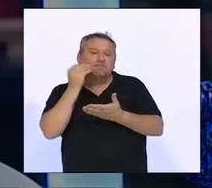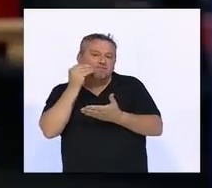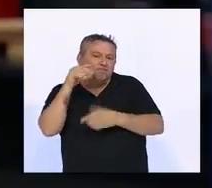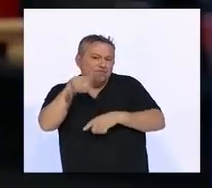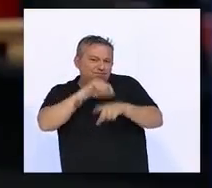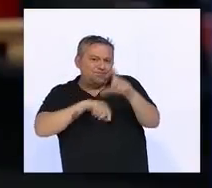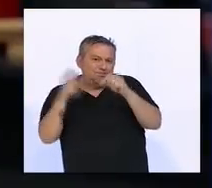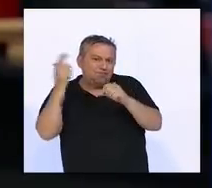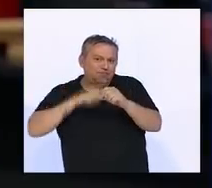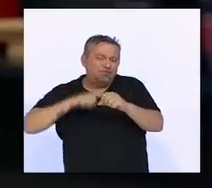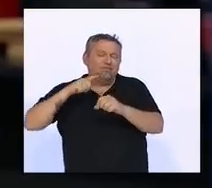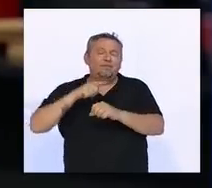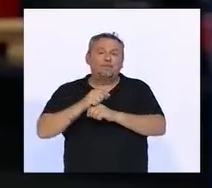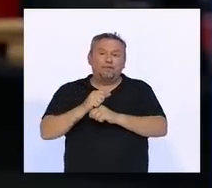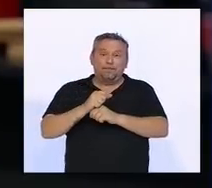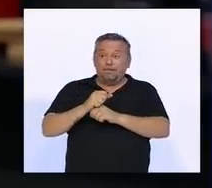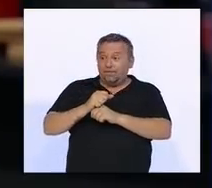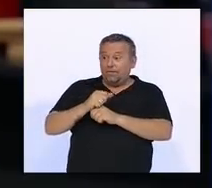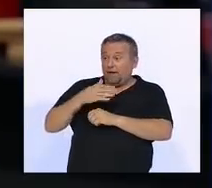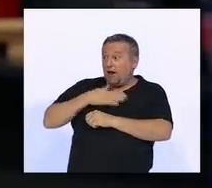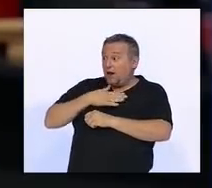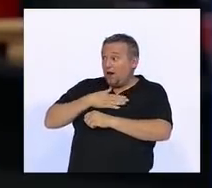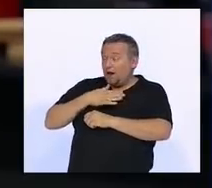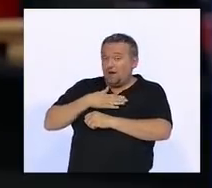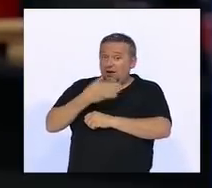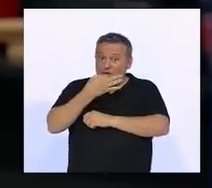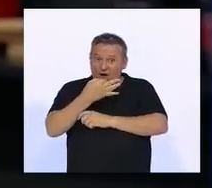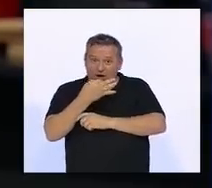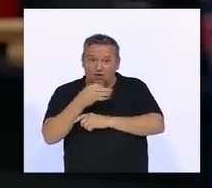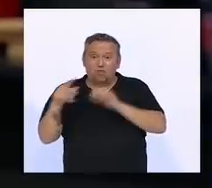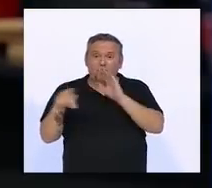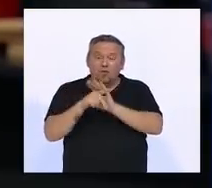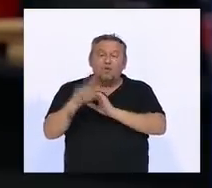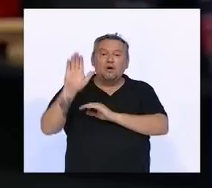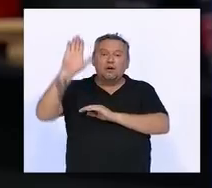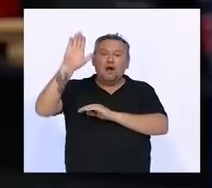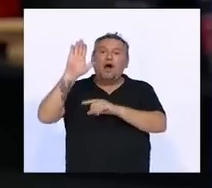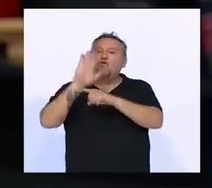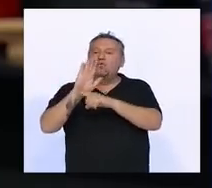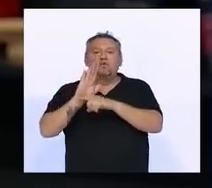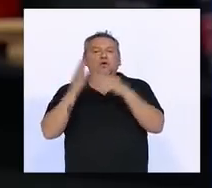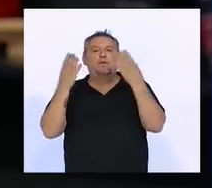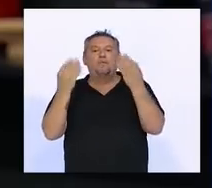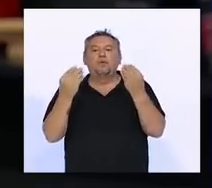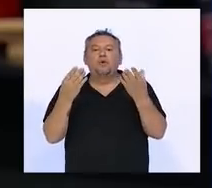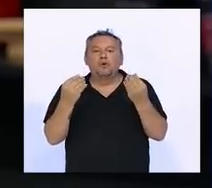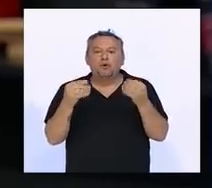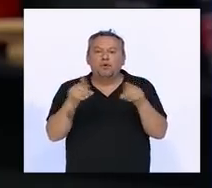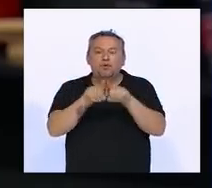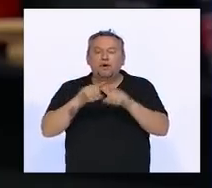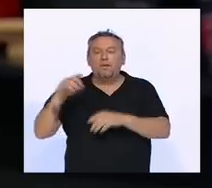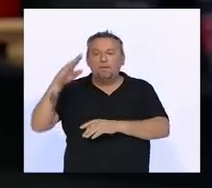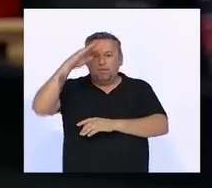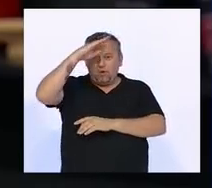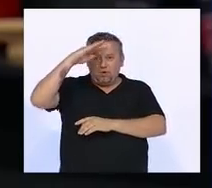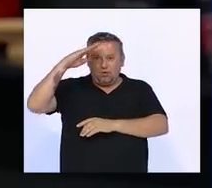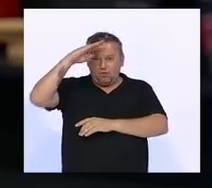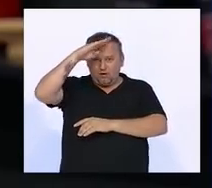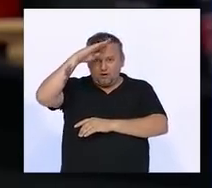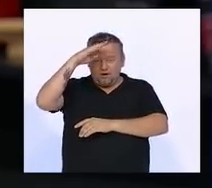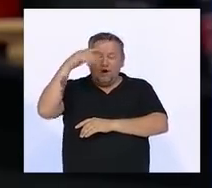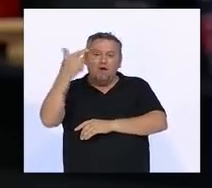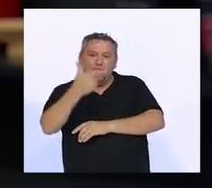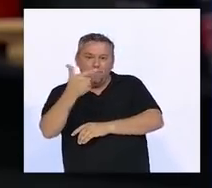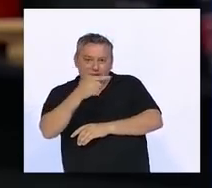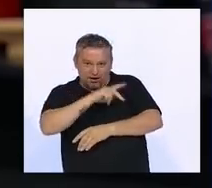escolhido. Mariana, a minha impressão é que os próprios candidatos ajudam muito. O Bolsonaro, com o seu vice,